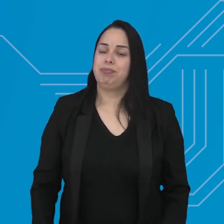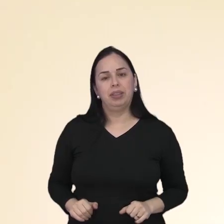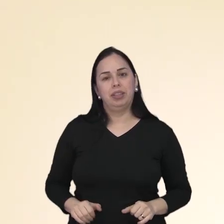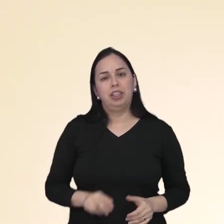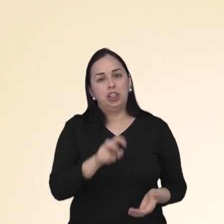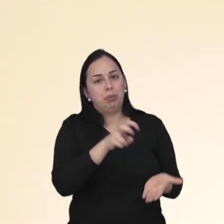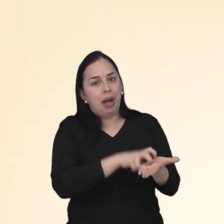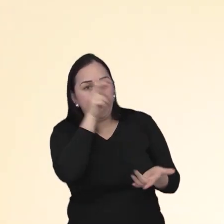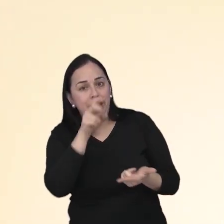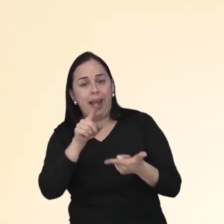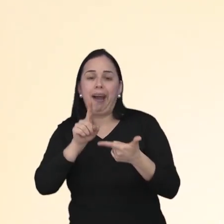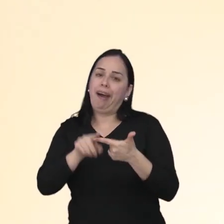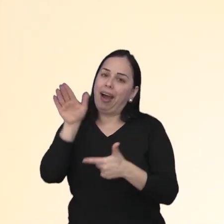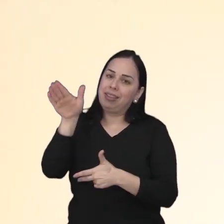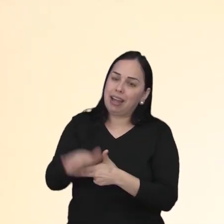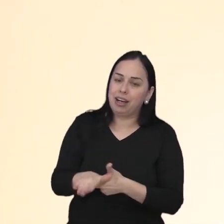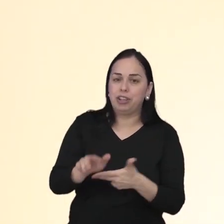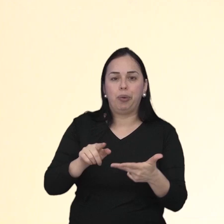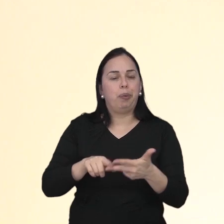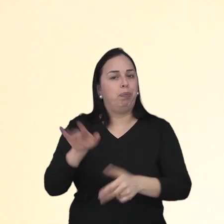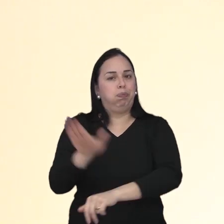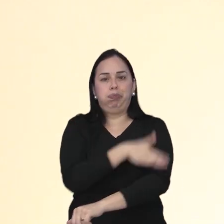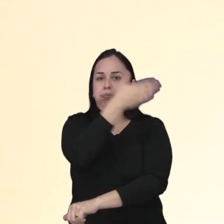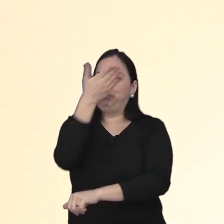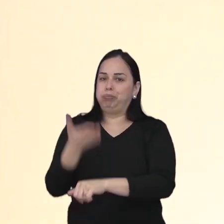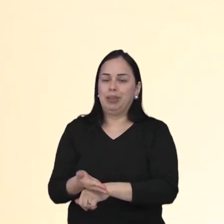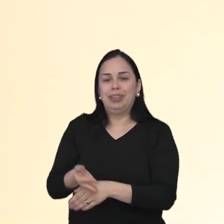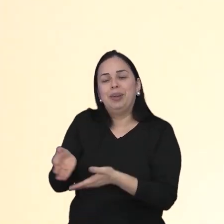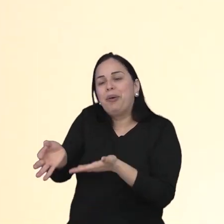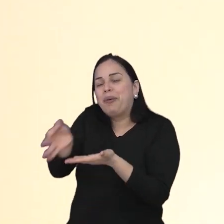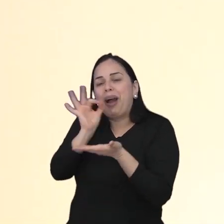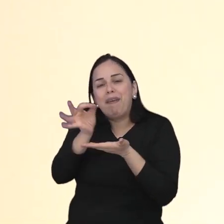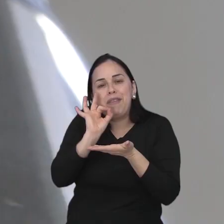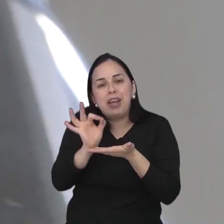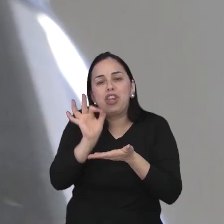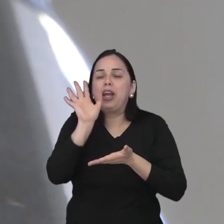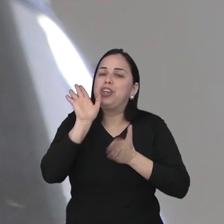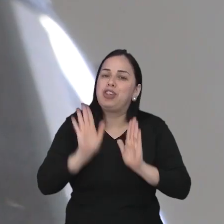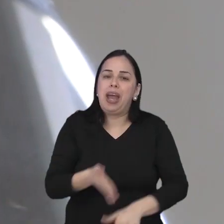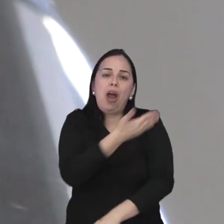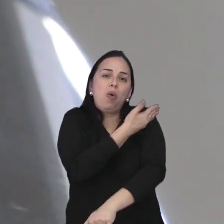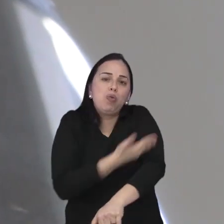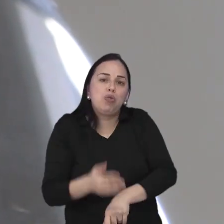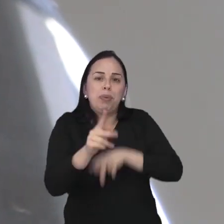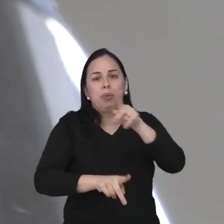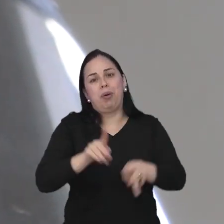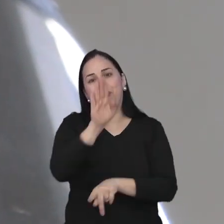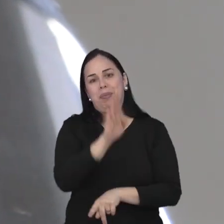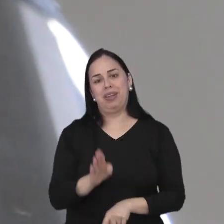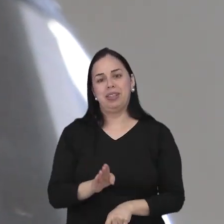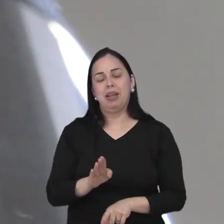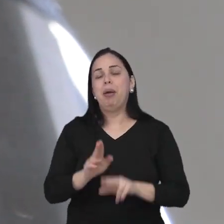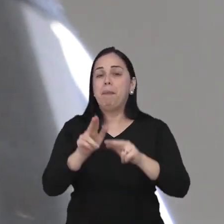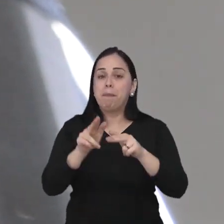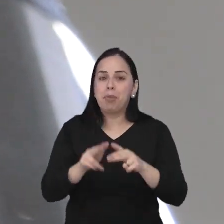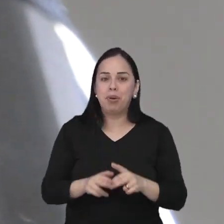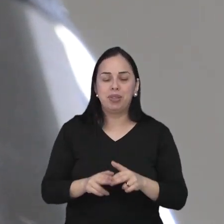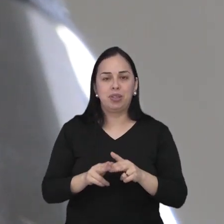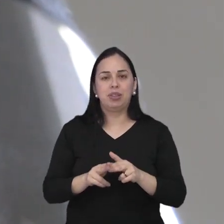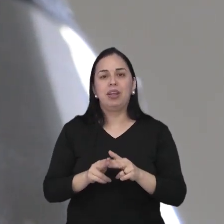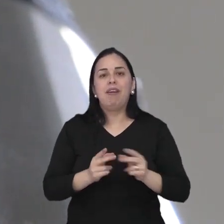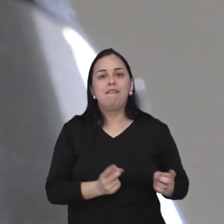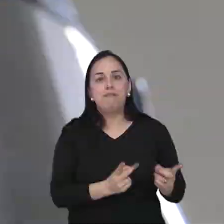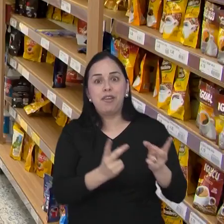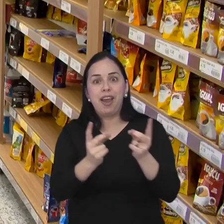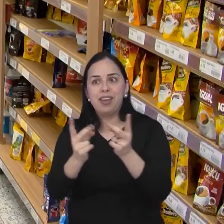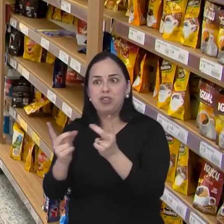vício. Seja pela manhã, na parte da tarde ou em qualquer momento do dia, o café está presente na vida de milhões de